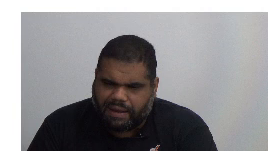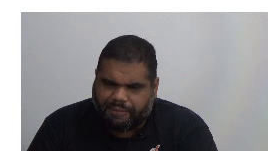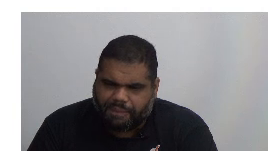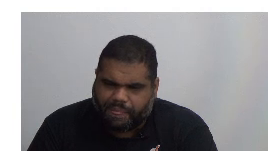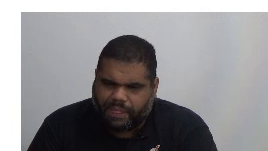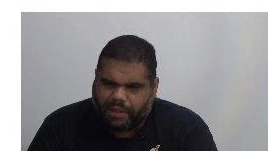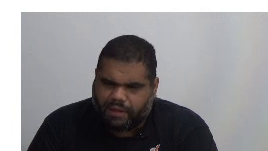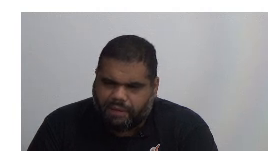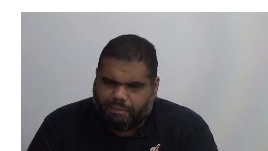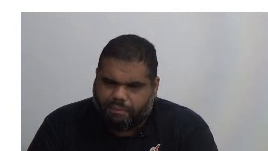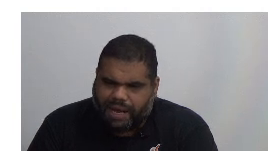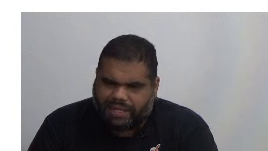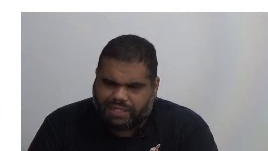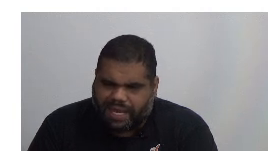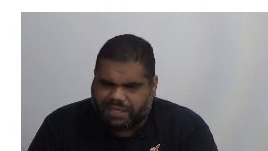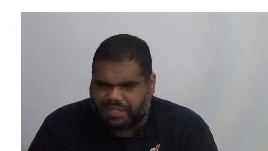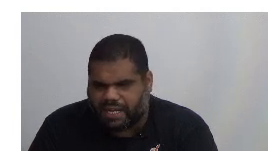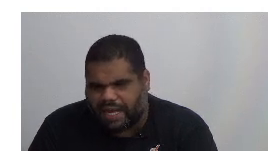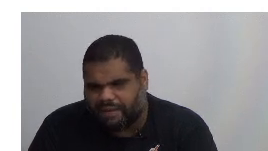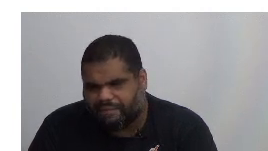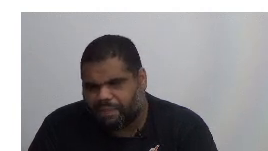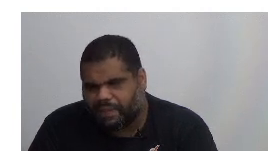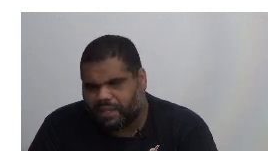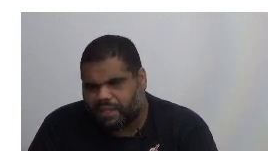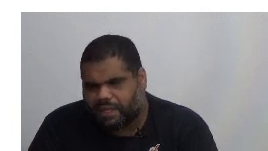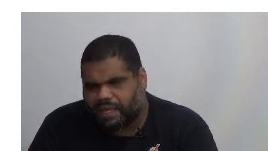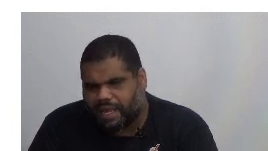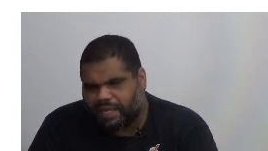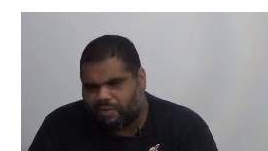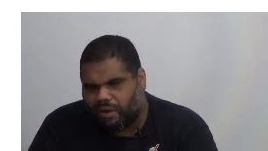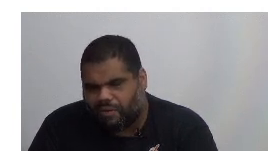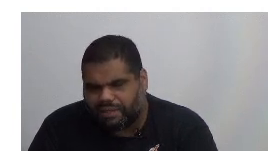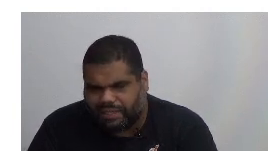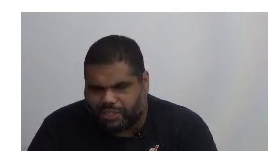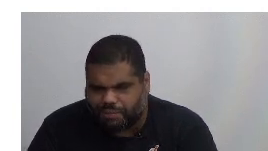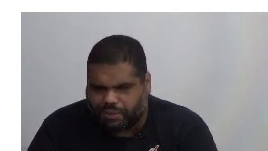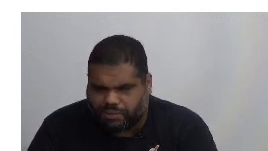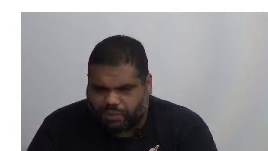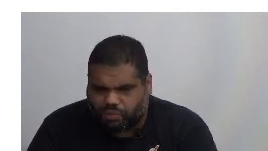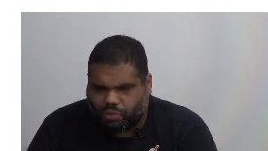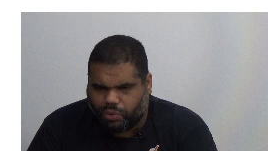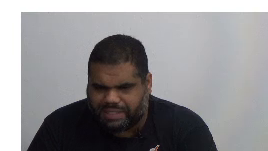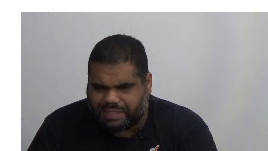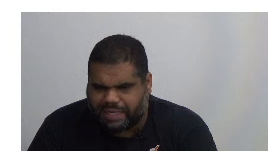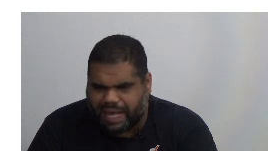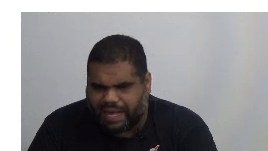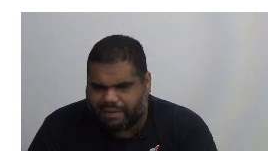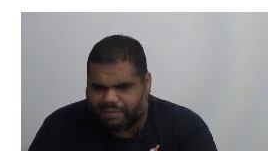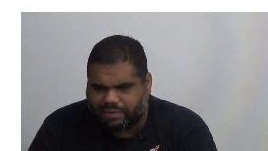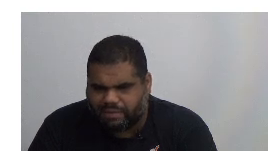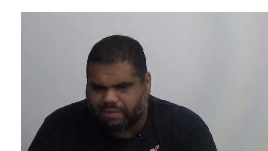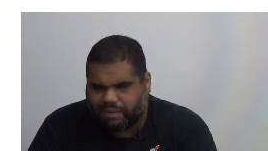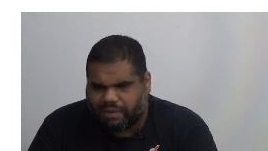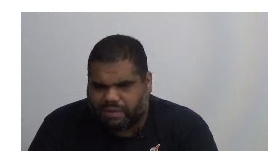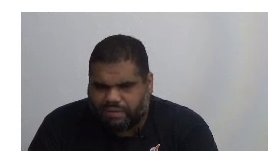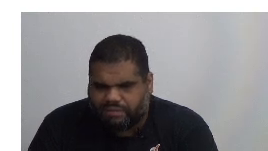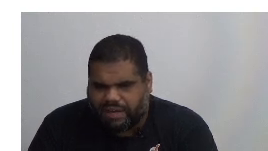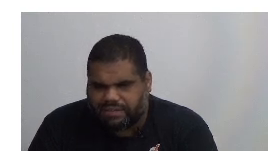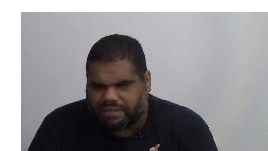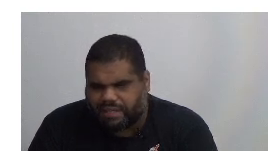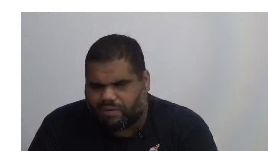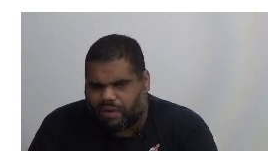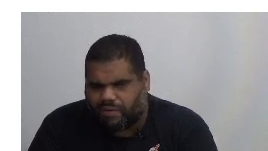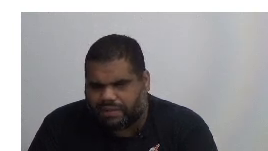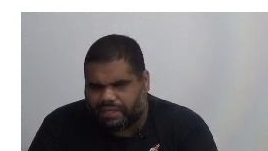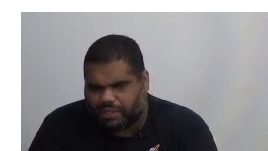2K mais 10K é igual a 3.000. Então, 12K